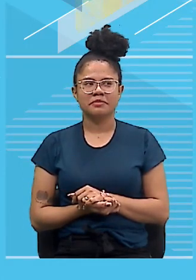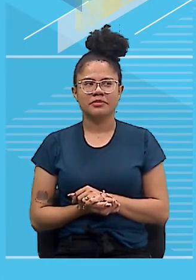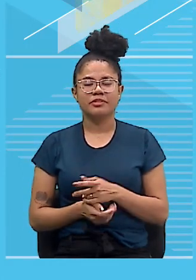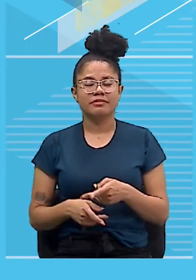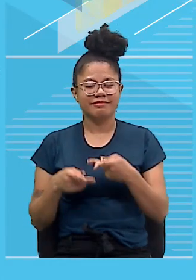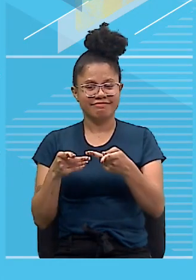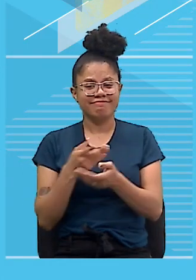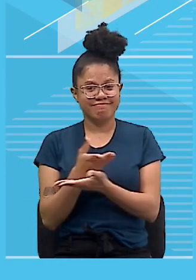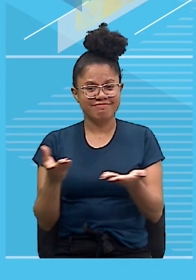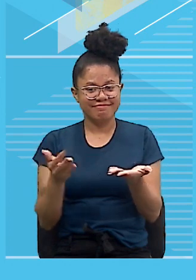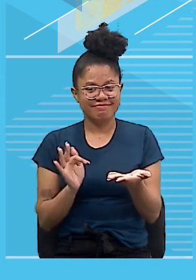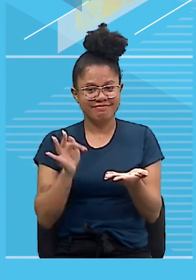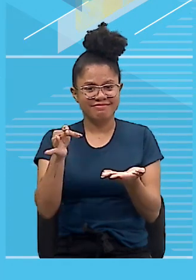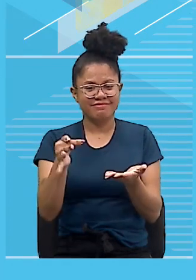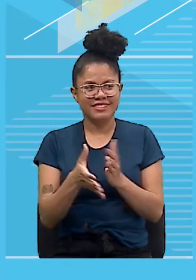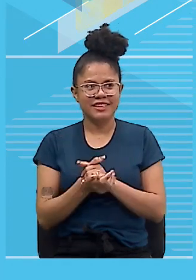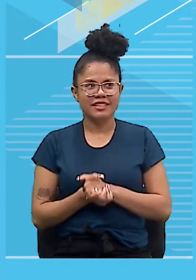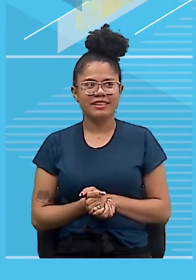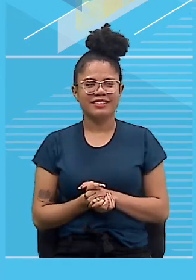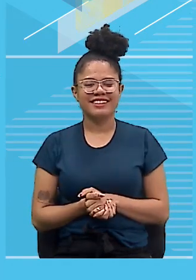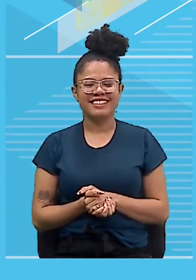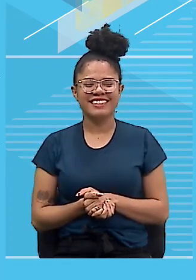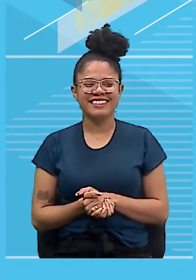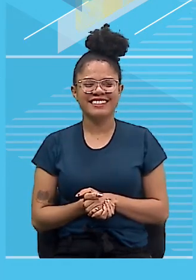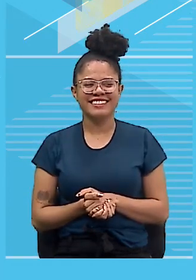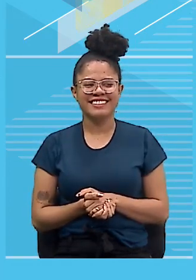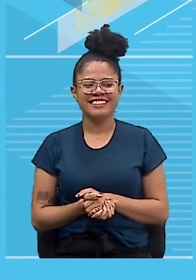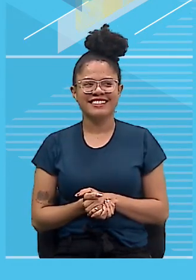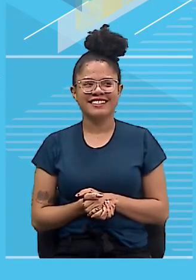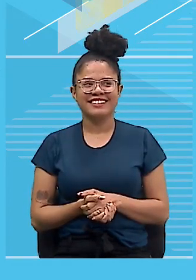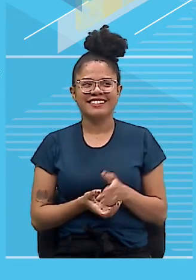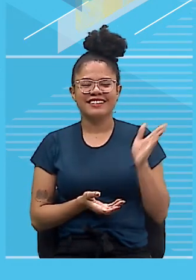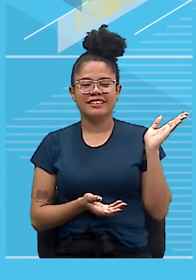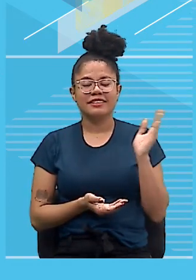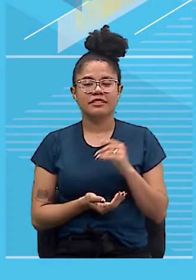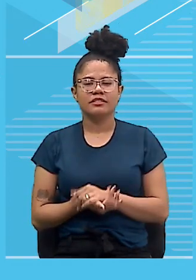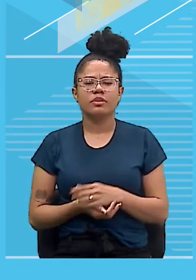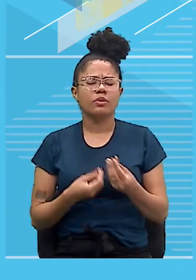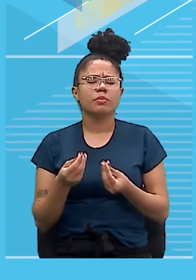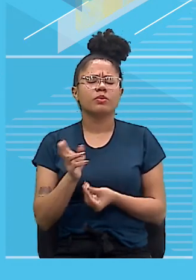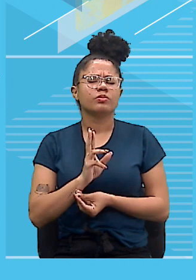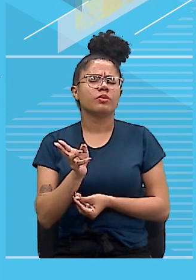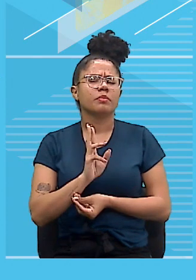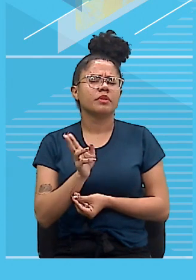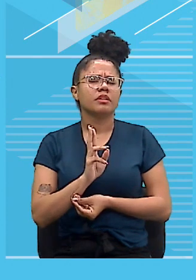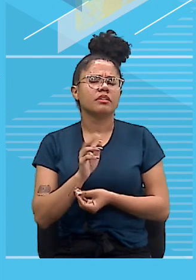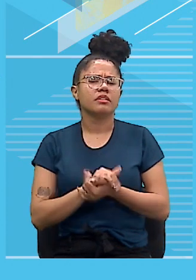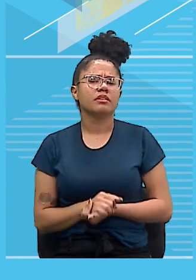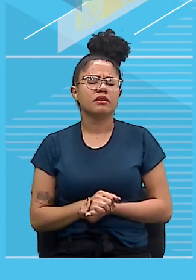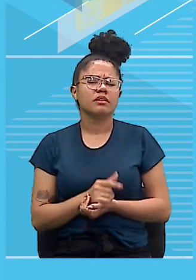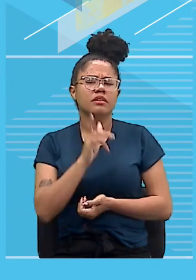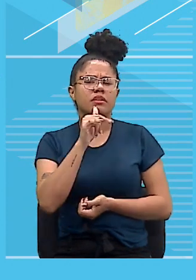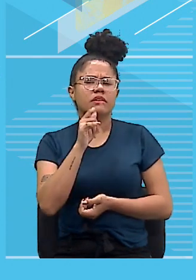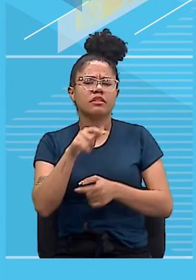Eita aquela visita com aquela galinha caipira Eita turma de Miguel Leão Como é o nome daquele assunto que tem